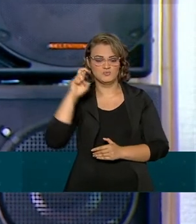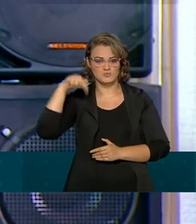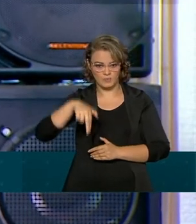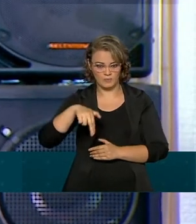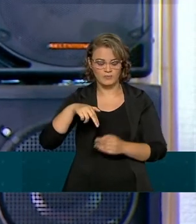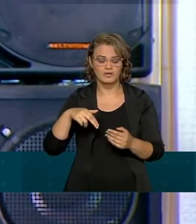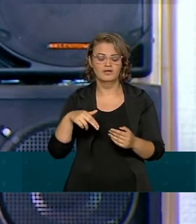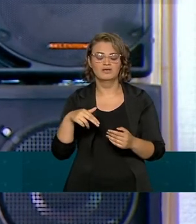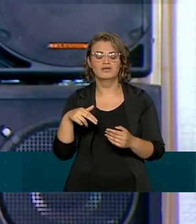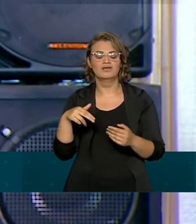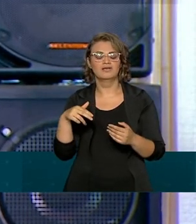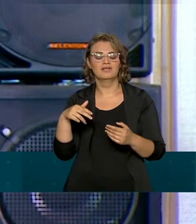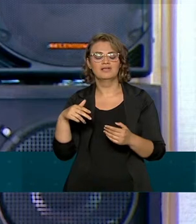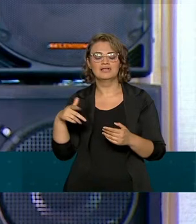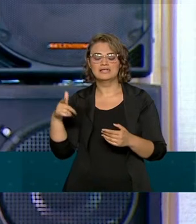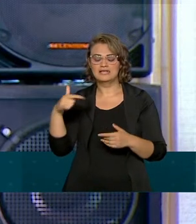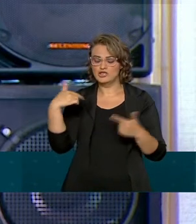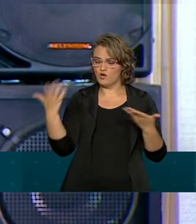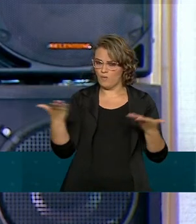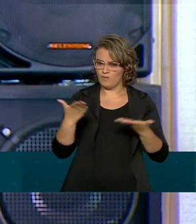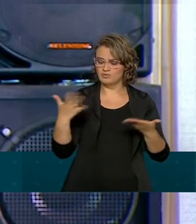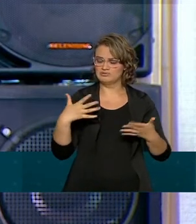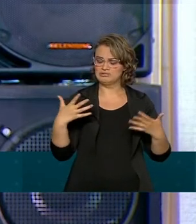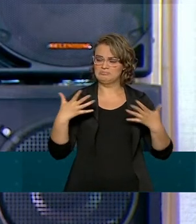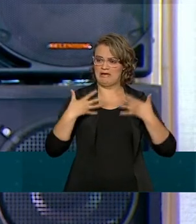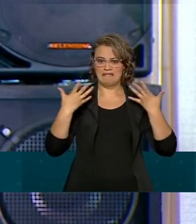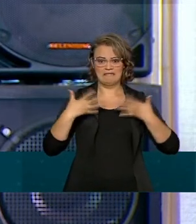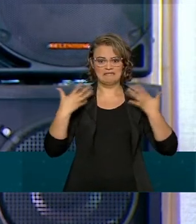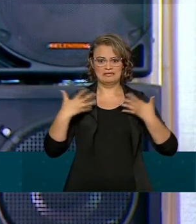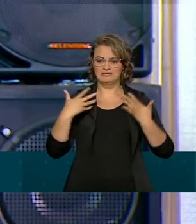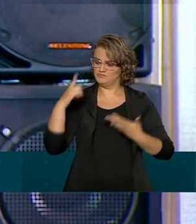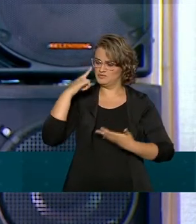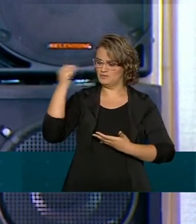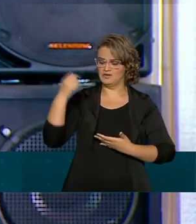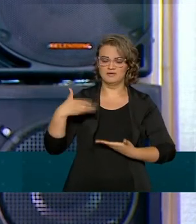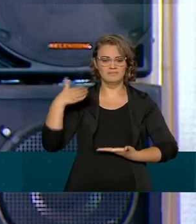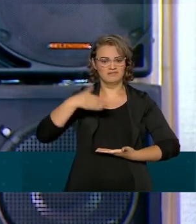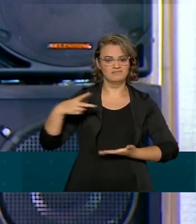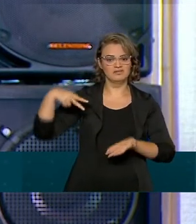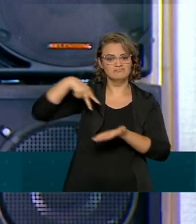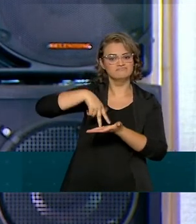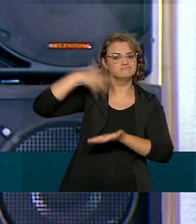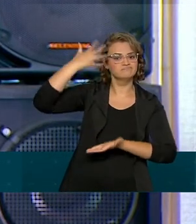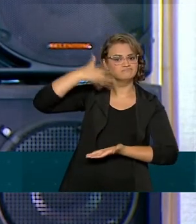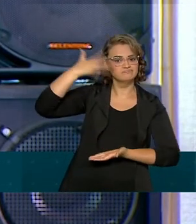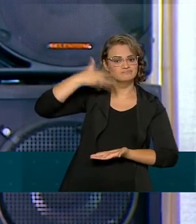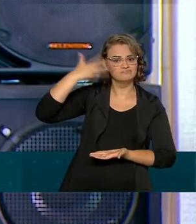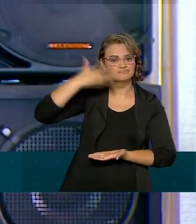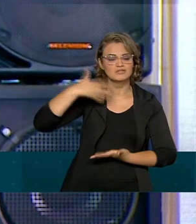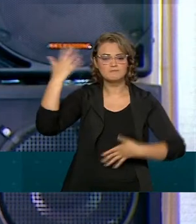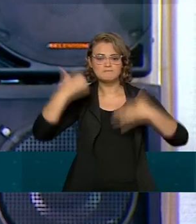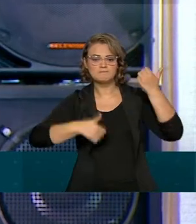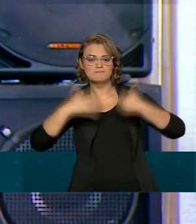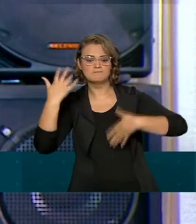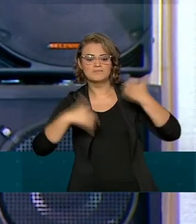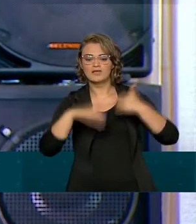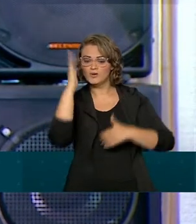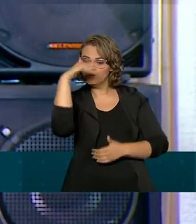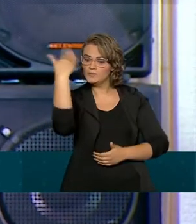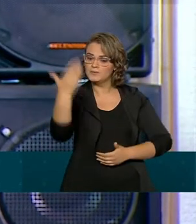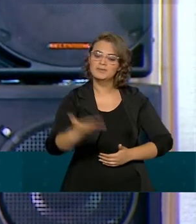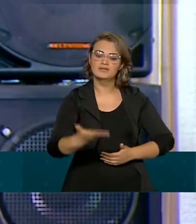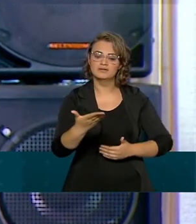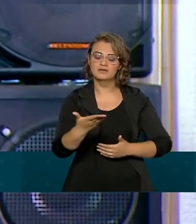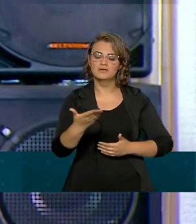e com alegria desta gratificante honrosa missão que minha conferida dirigir estas palavras de